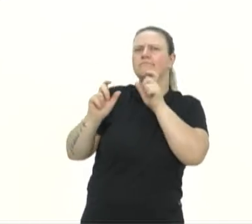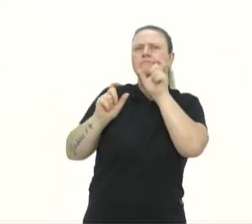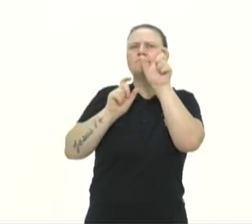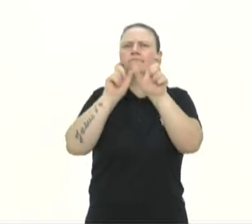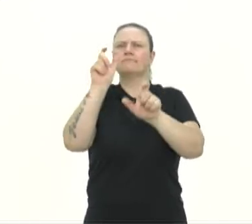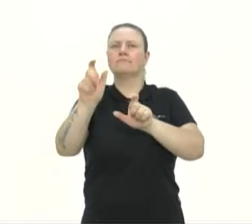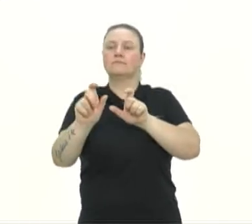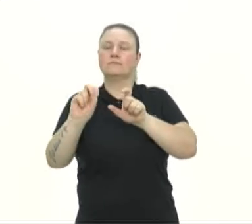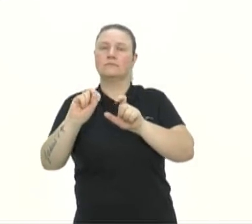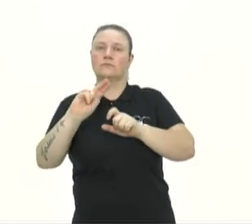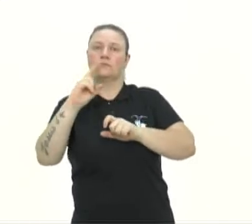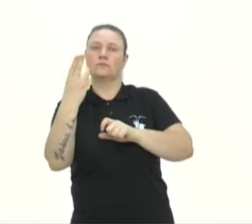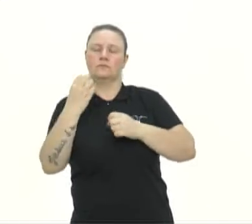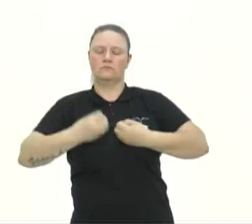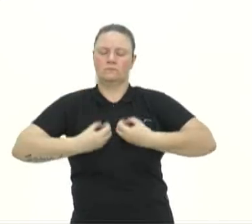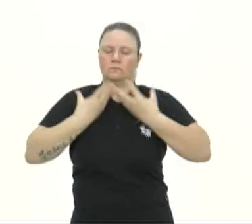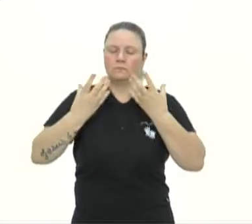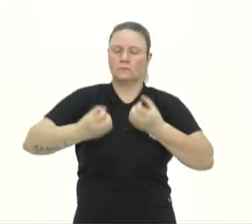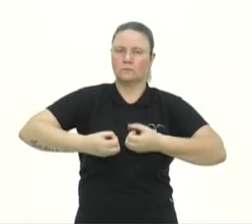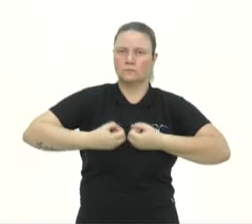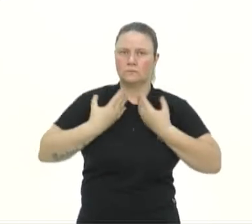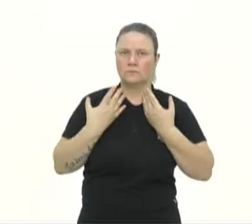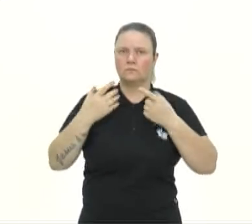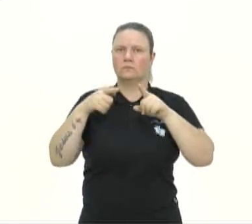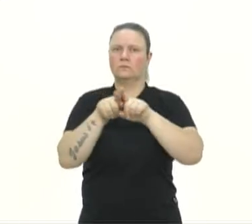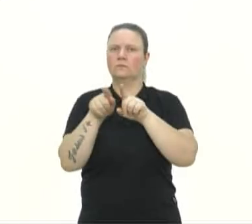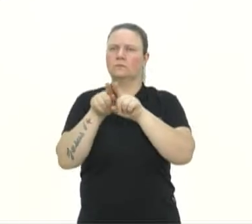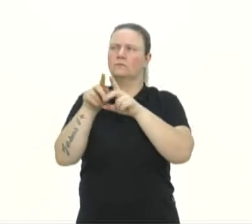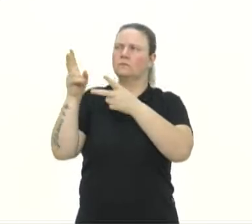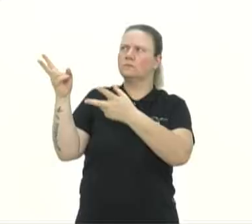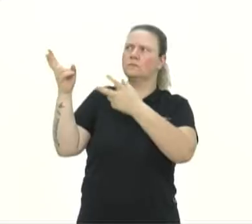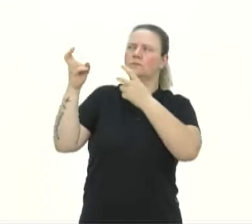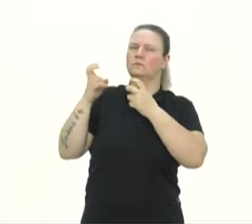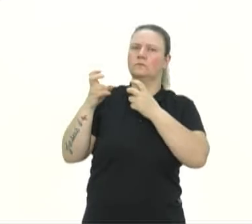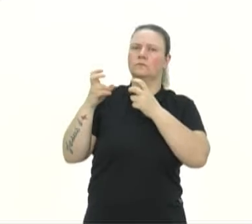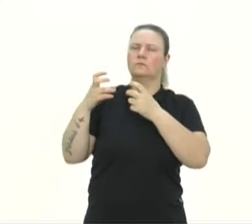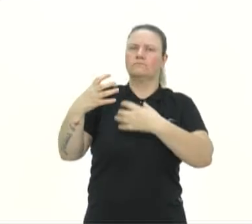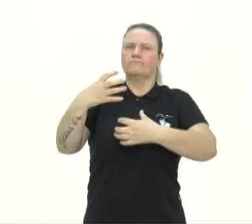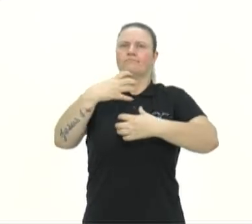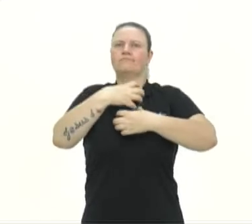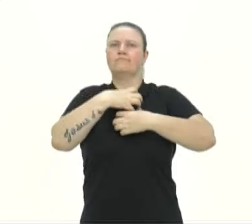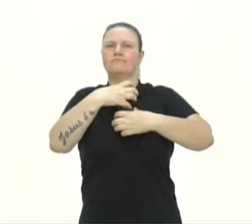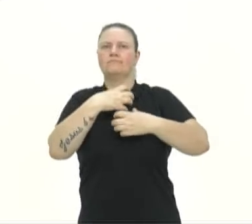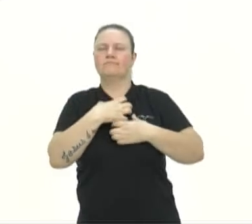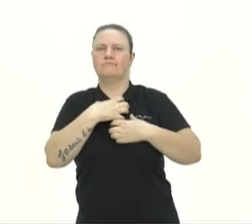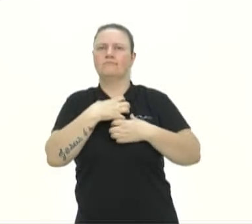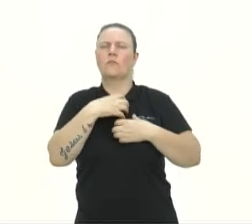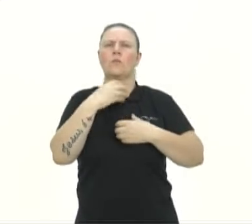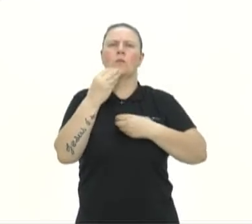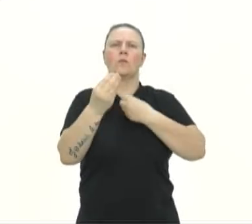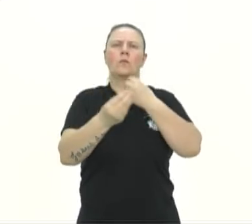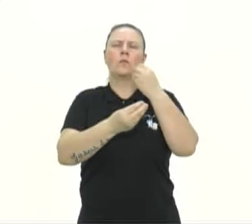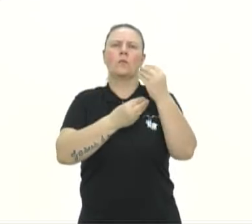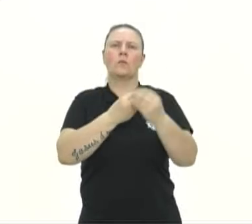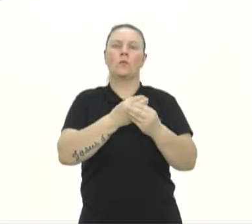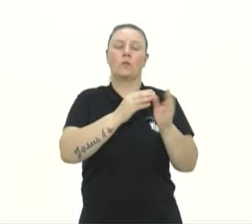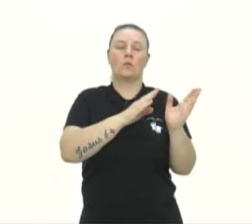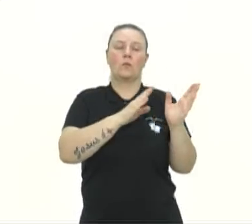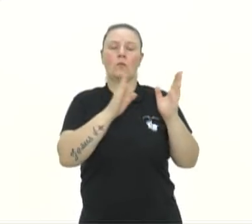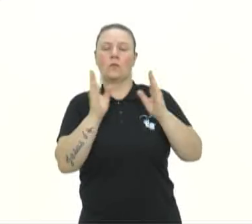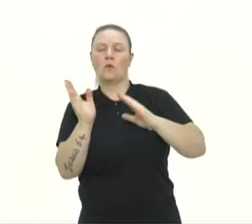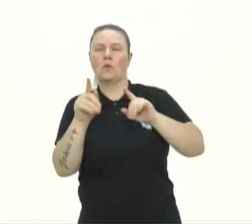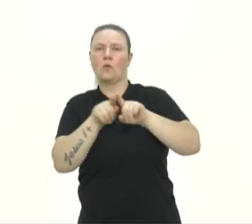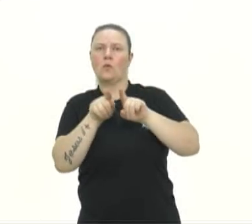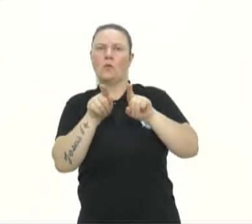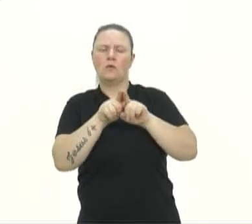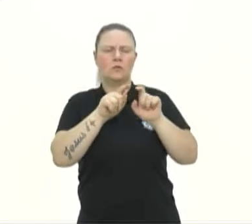ou expressão. Vamos identificar o efeito de sentido decorrente do uso da